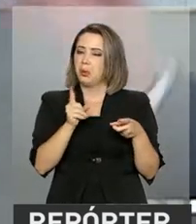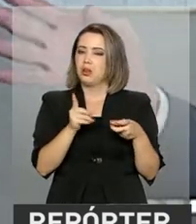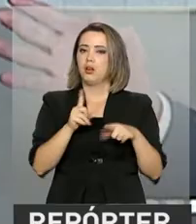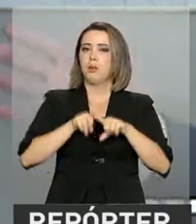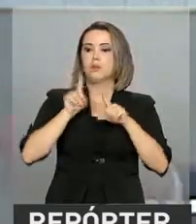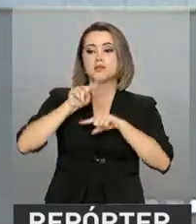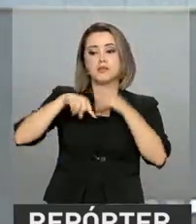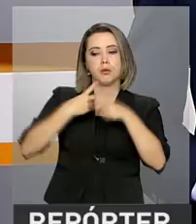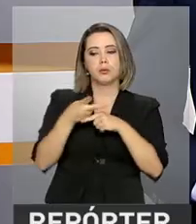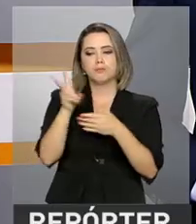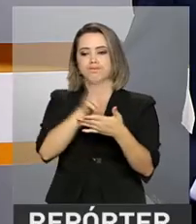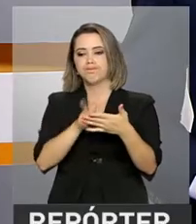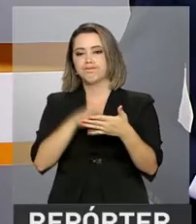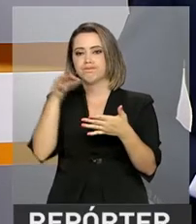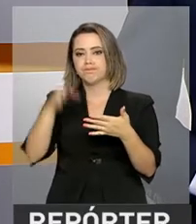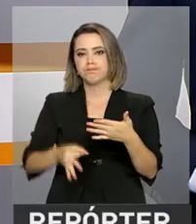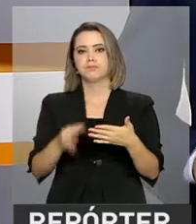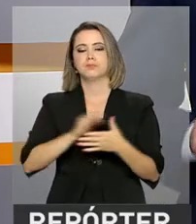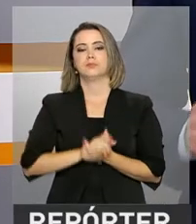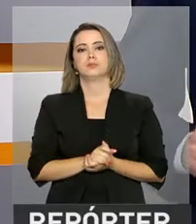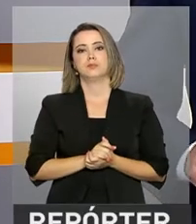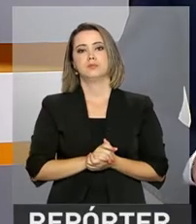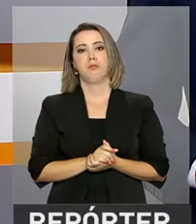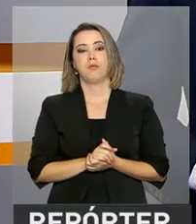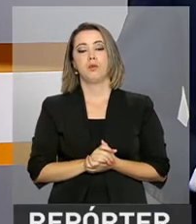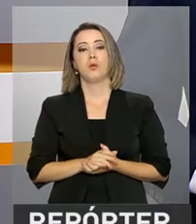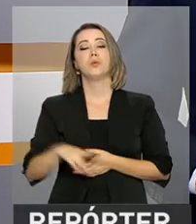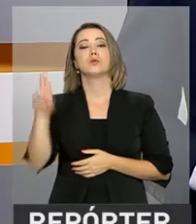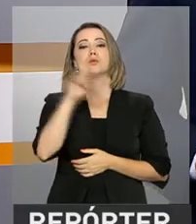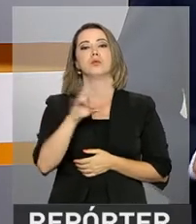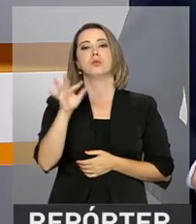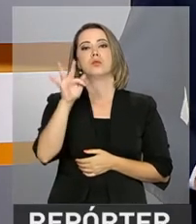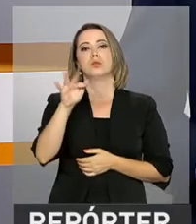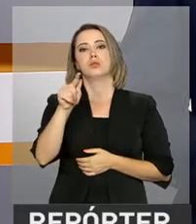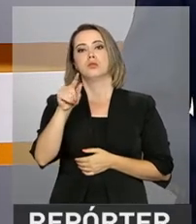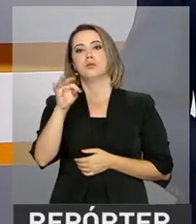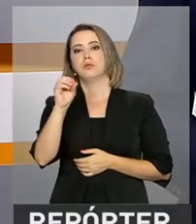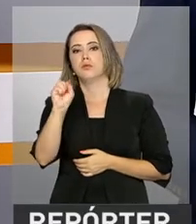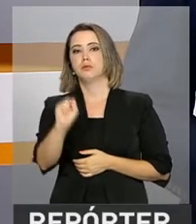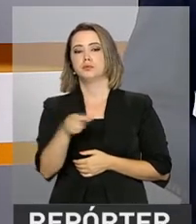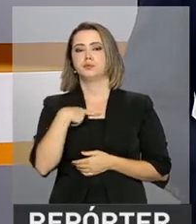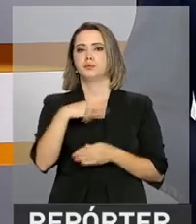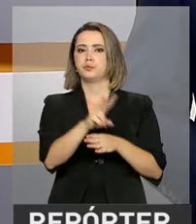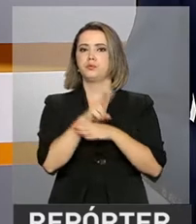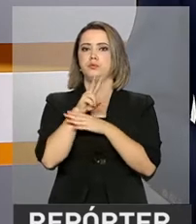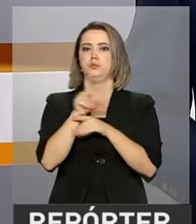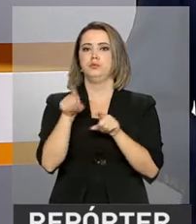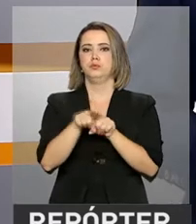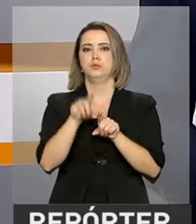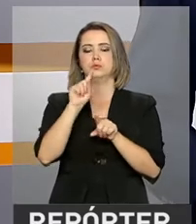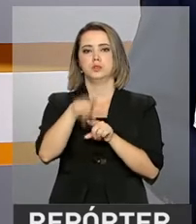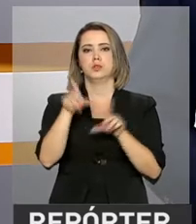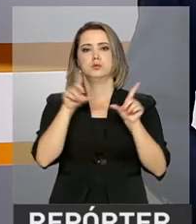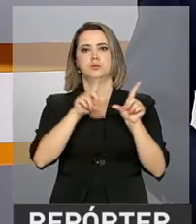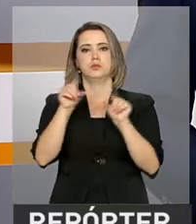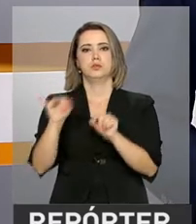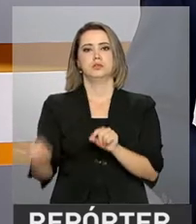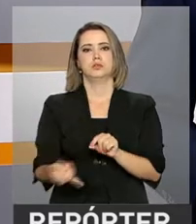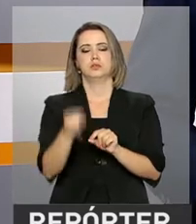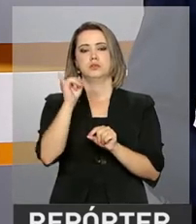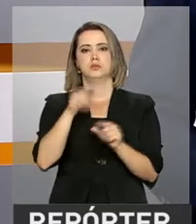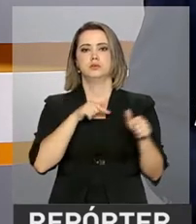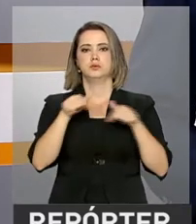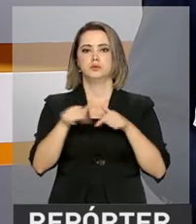que nós vamos fazer é 2 o uso do fgts como garantia para empréstimos consignados vai reduzir os juros